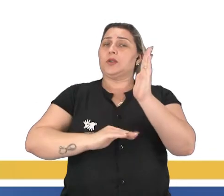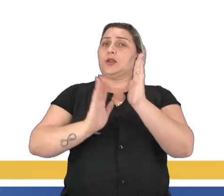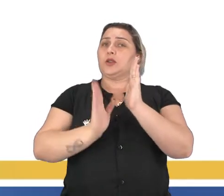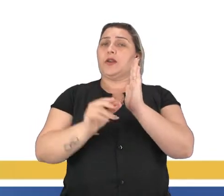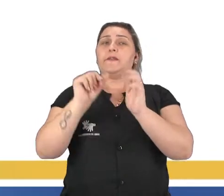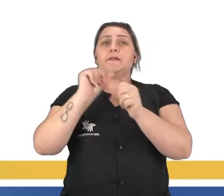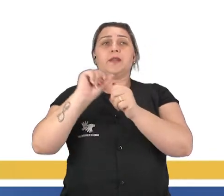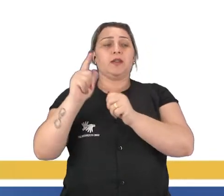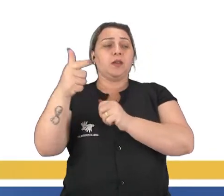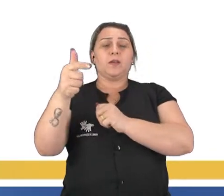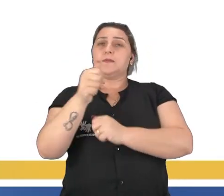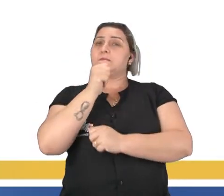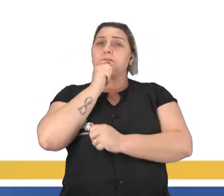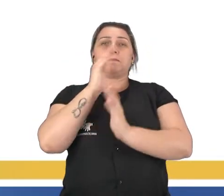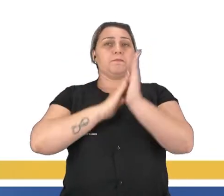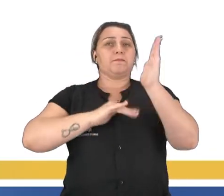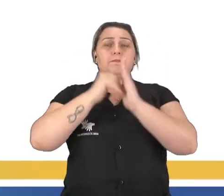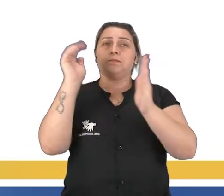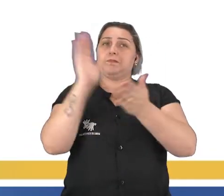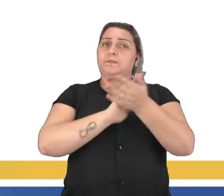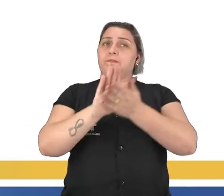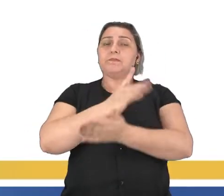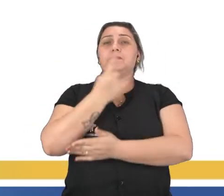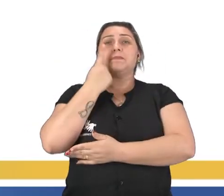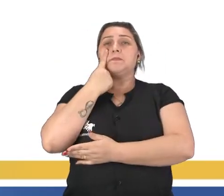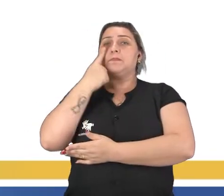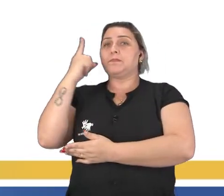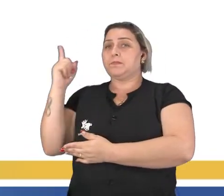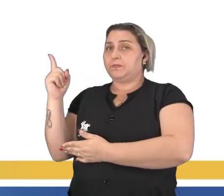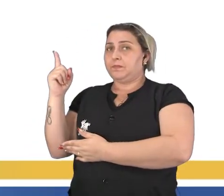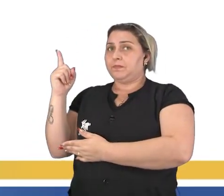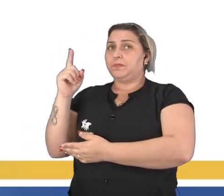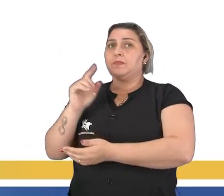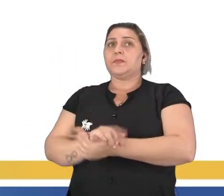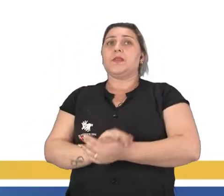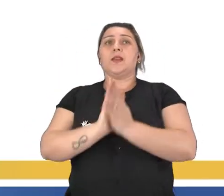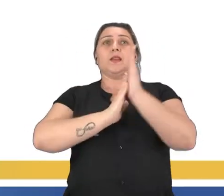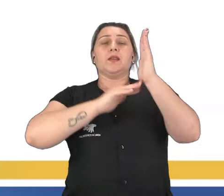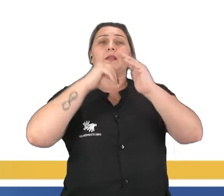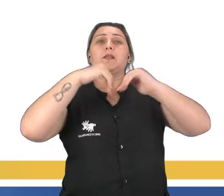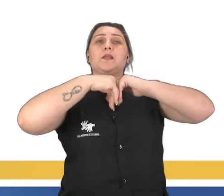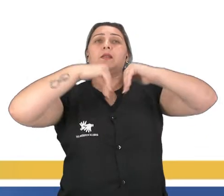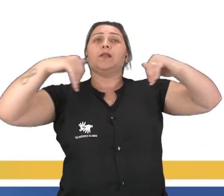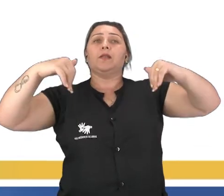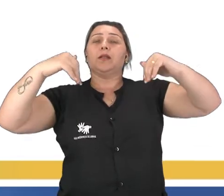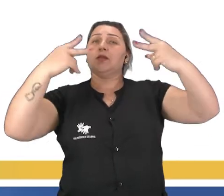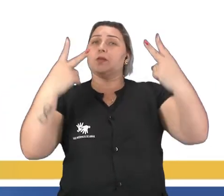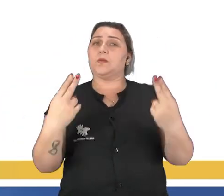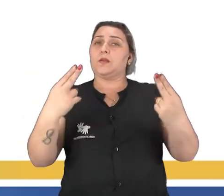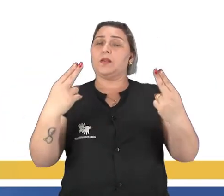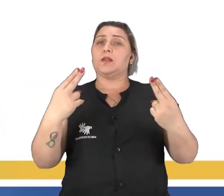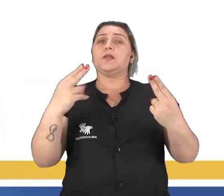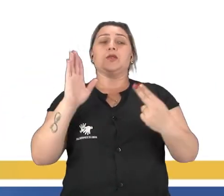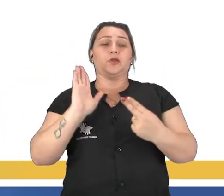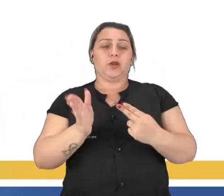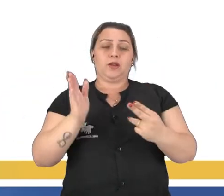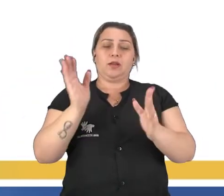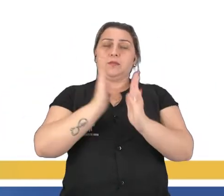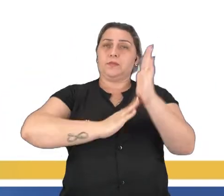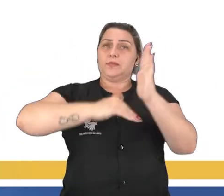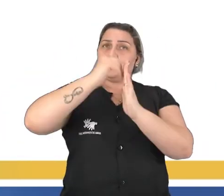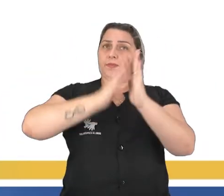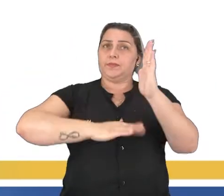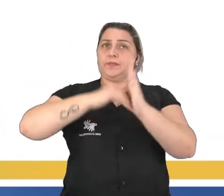realizada e na outra não. Observem que é essa cena aqui. Pronto, a parede foi dividida em 2 partes iguais e uma delas já está